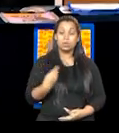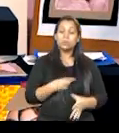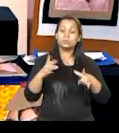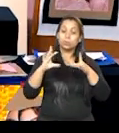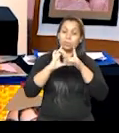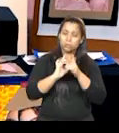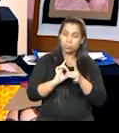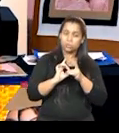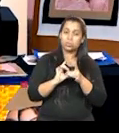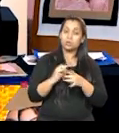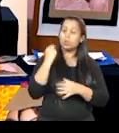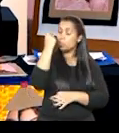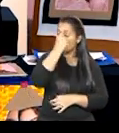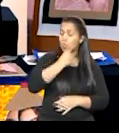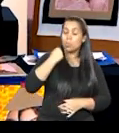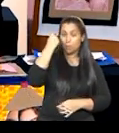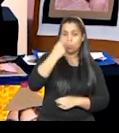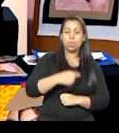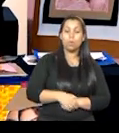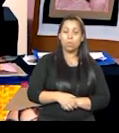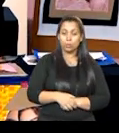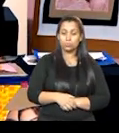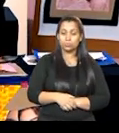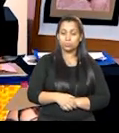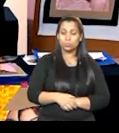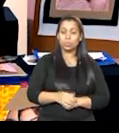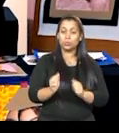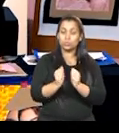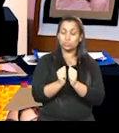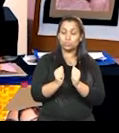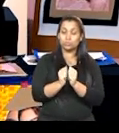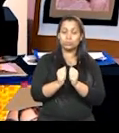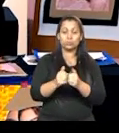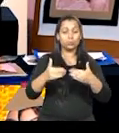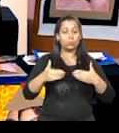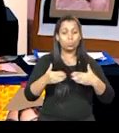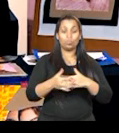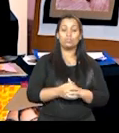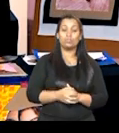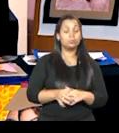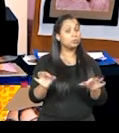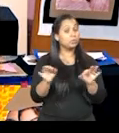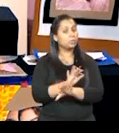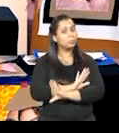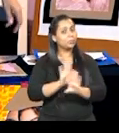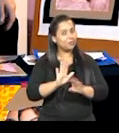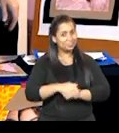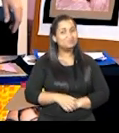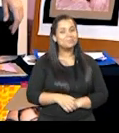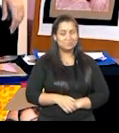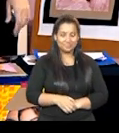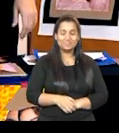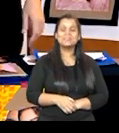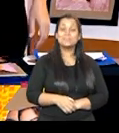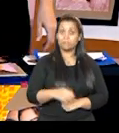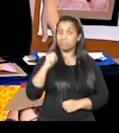unir o rosto com o fundo. E pronto! Você é um